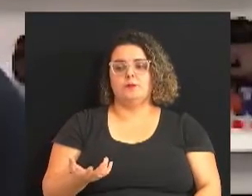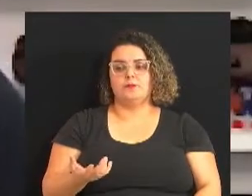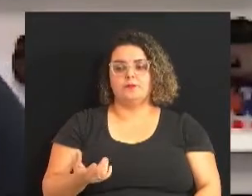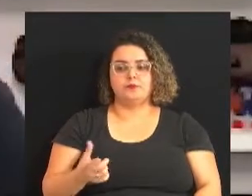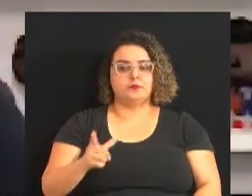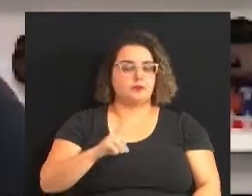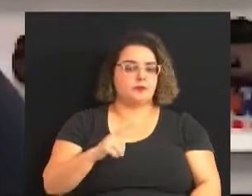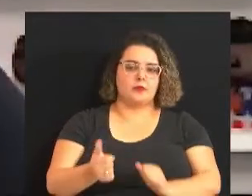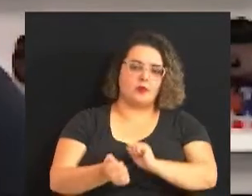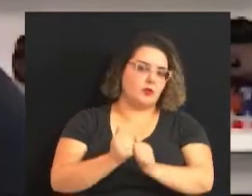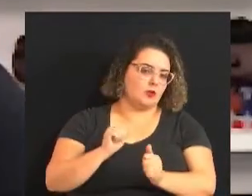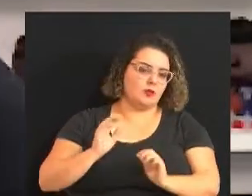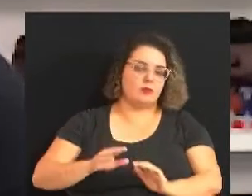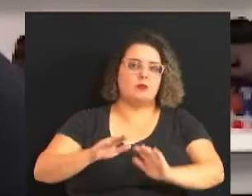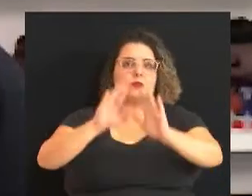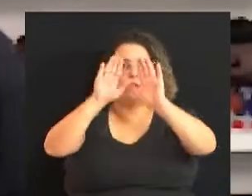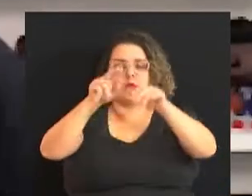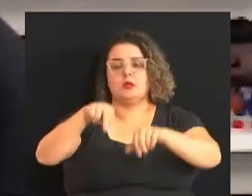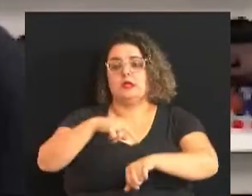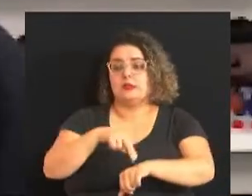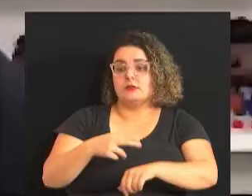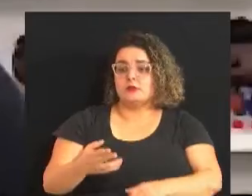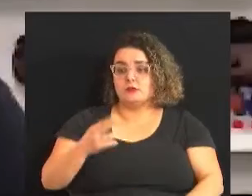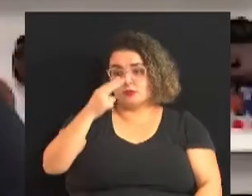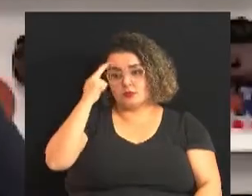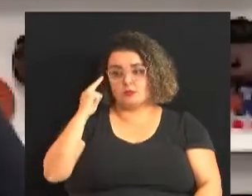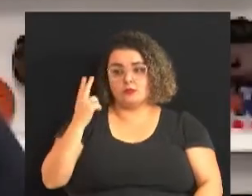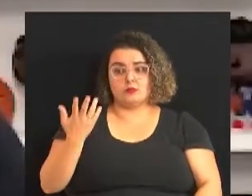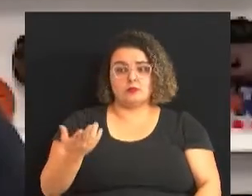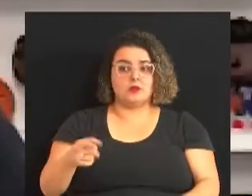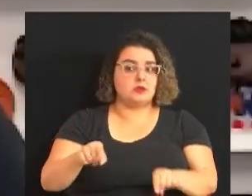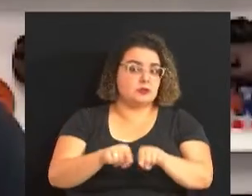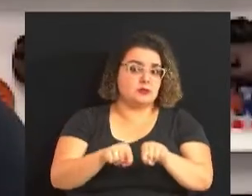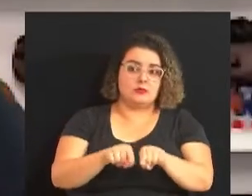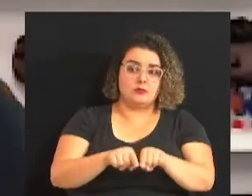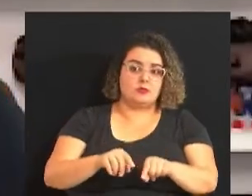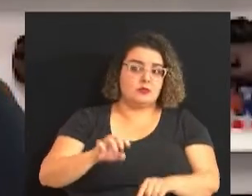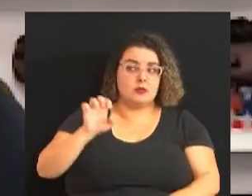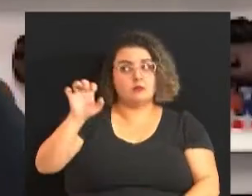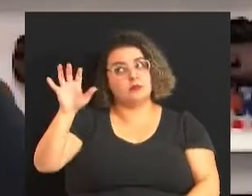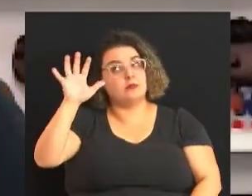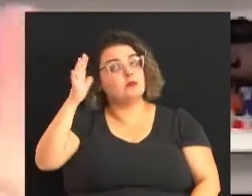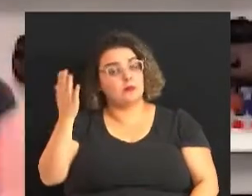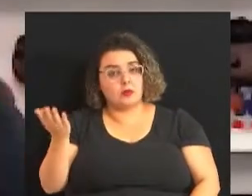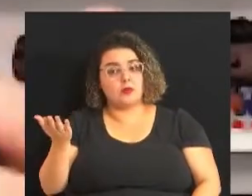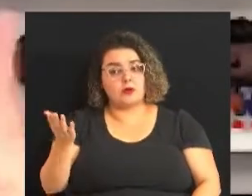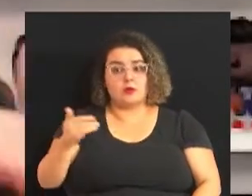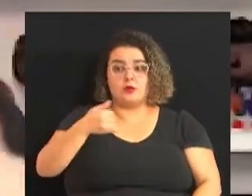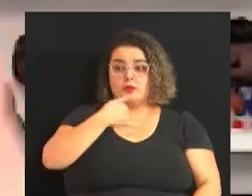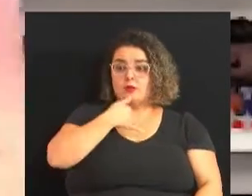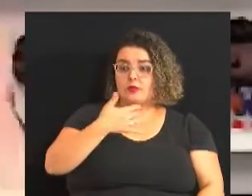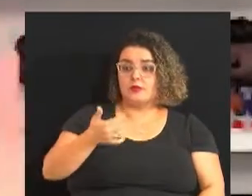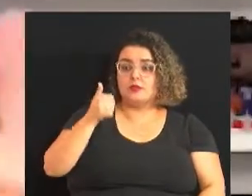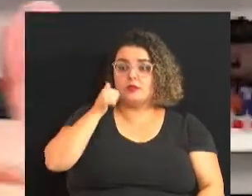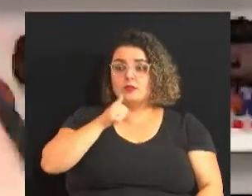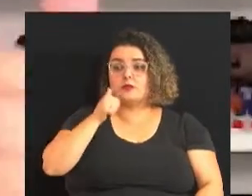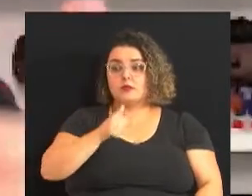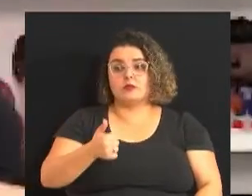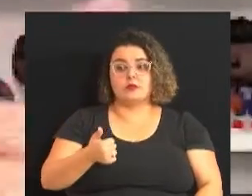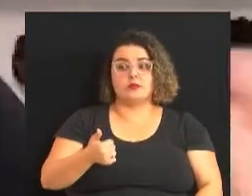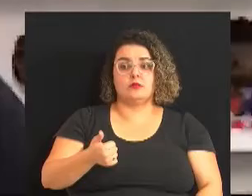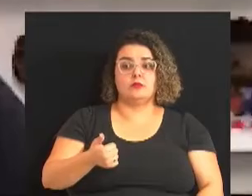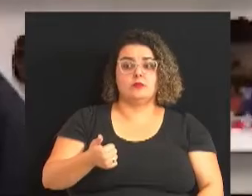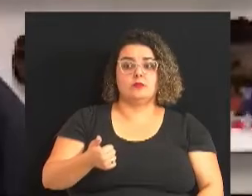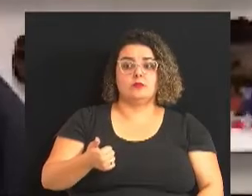jogam no basquetebol nacional, Gabriel, mas que jogam também no basquetebol europeu. Infelizmente, as meninas elas não ganham tão